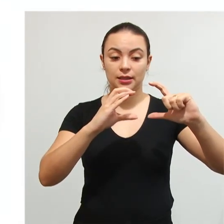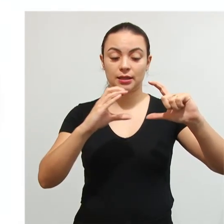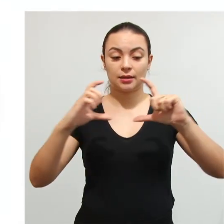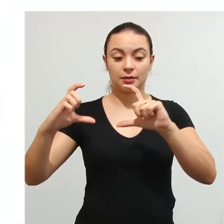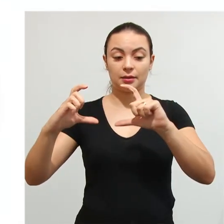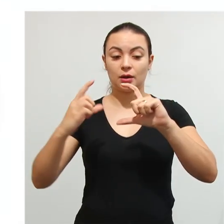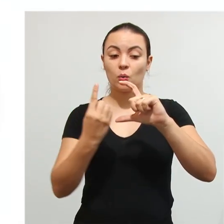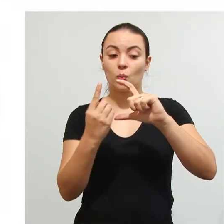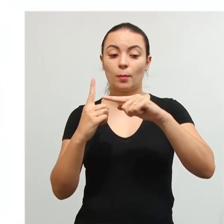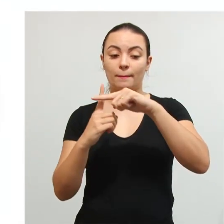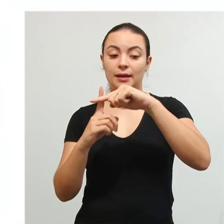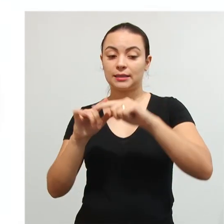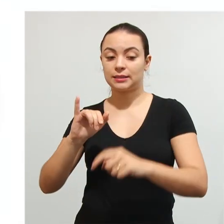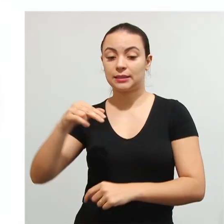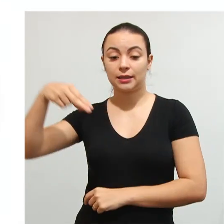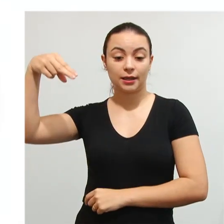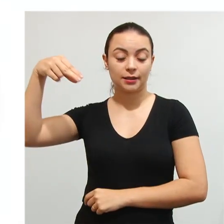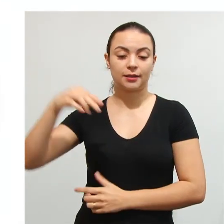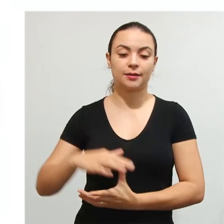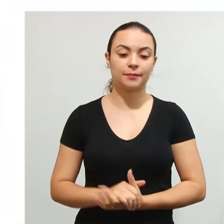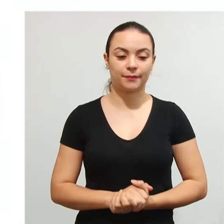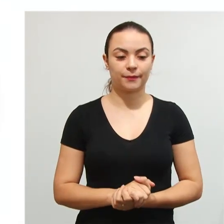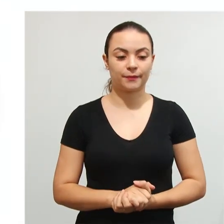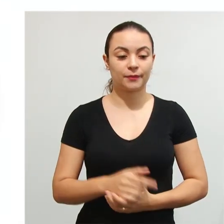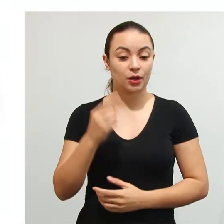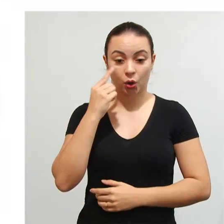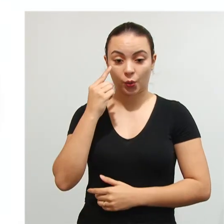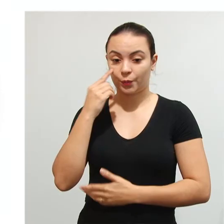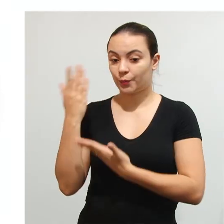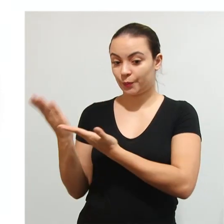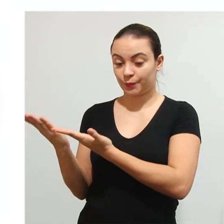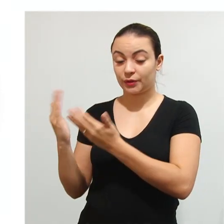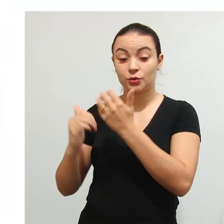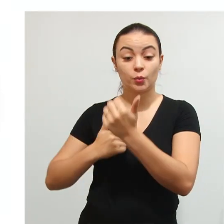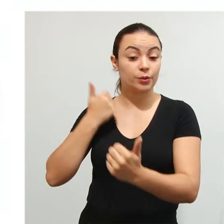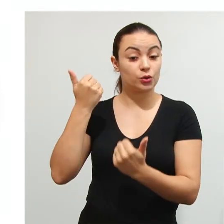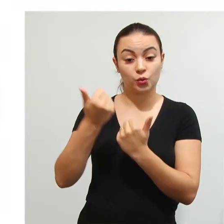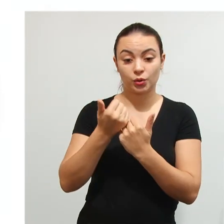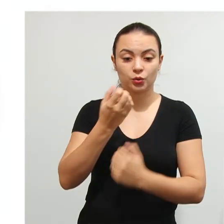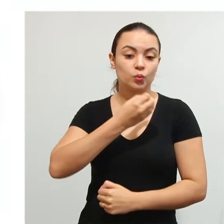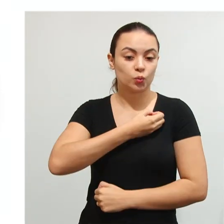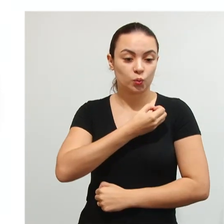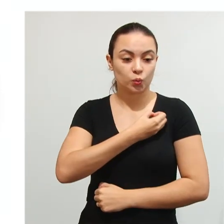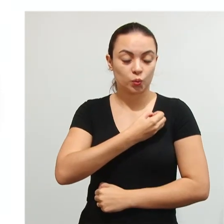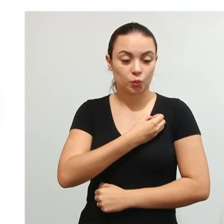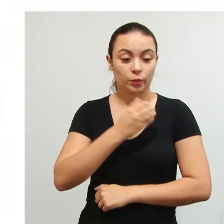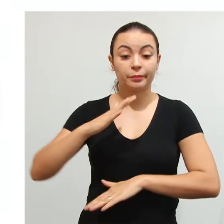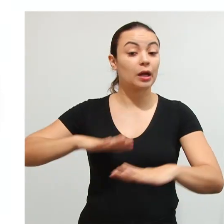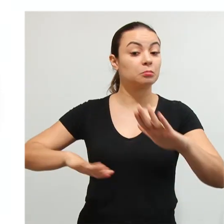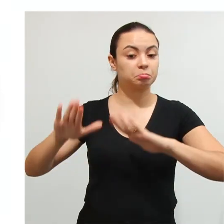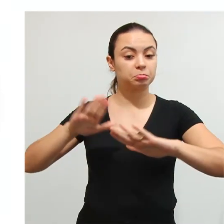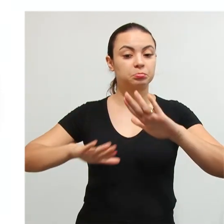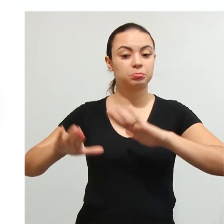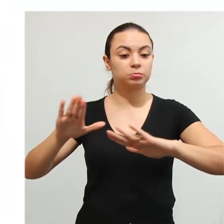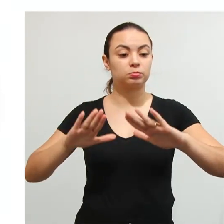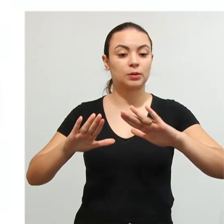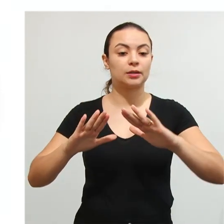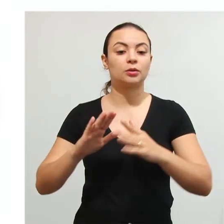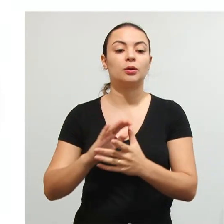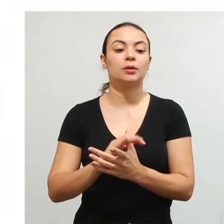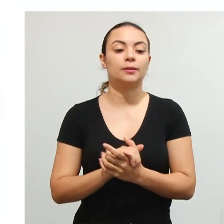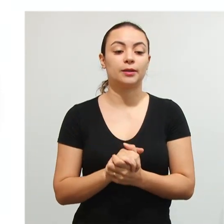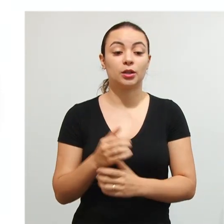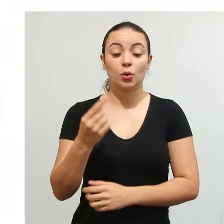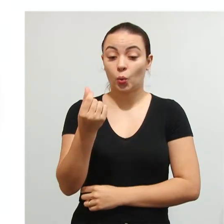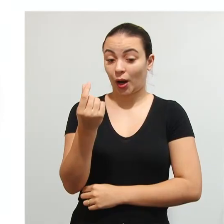a taxa elevado ao tempo aplicando a fórmula só que agora observando que o capital não é mais r$